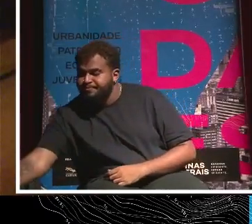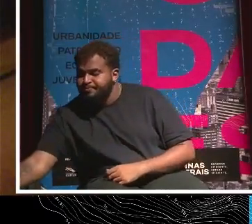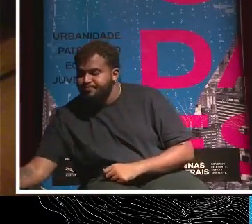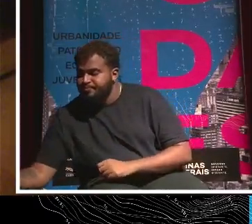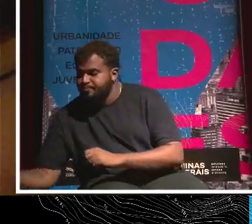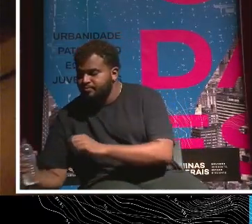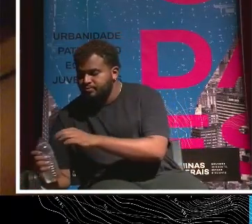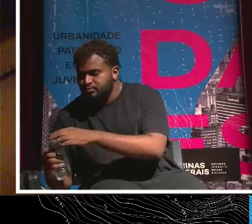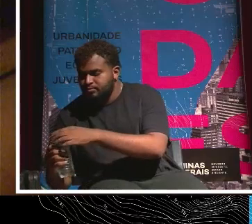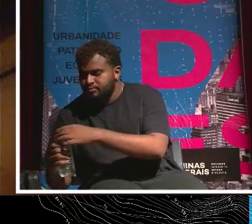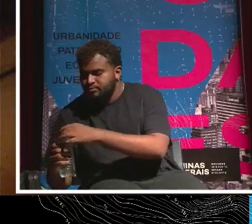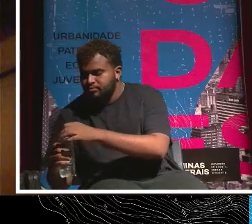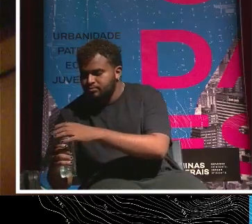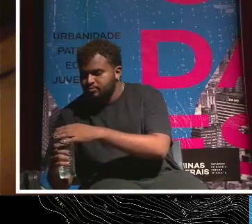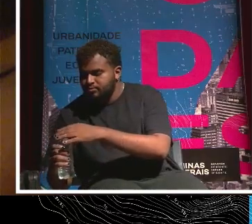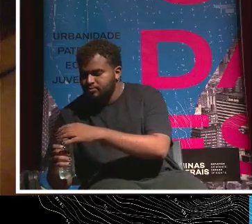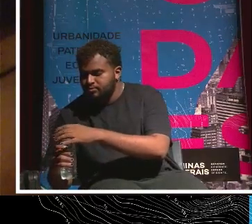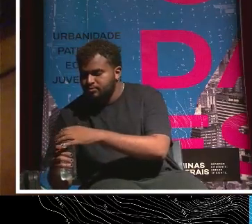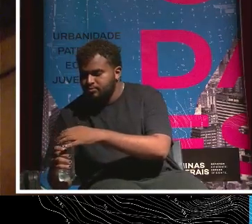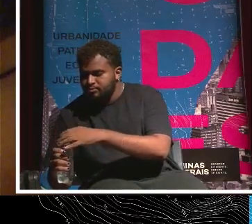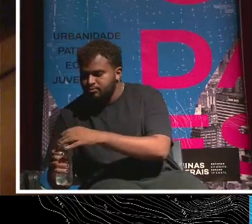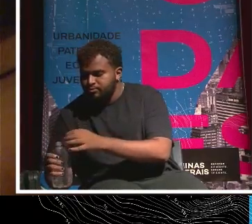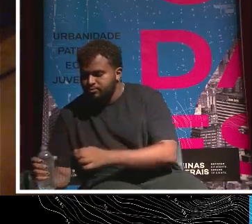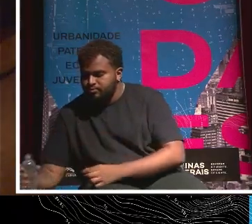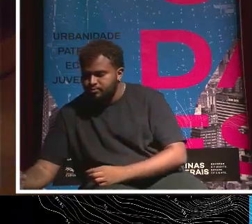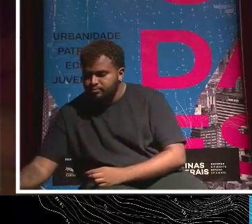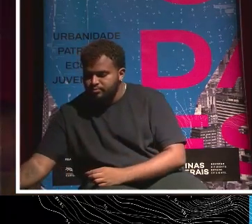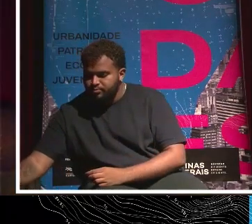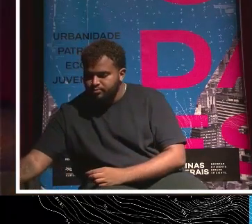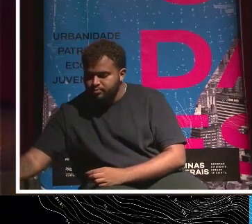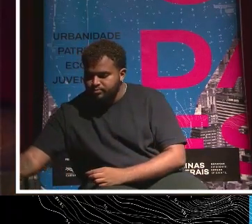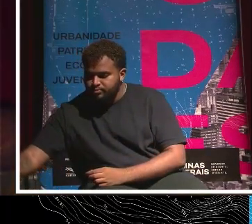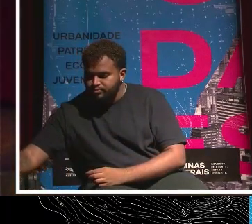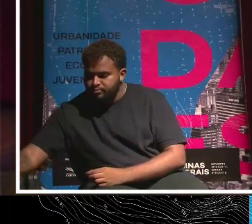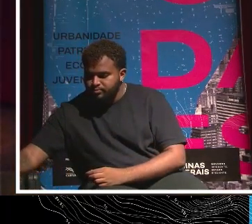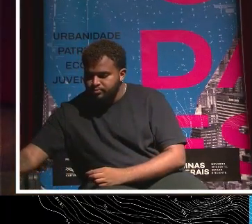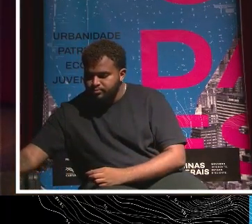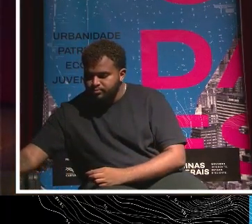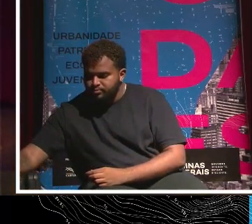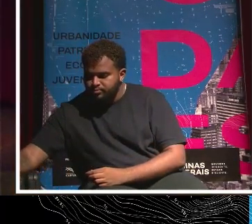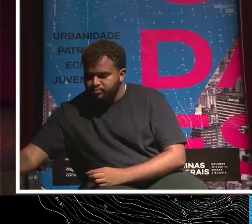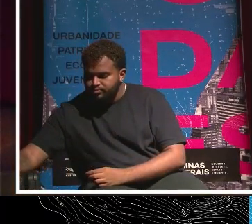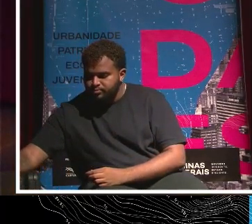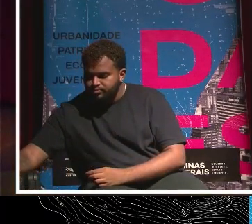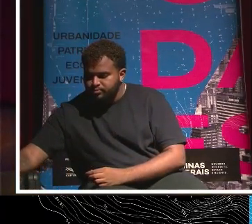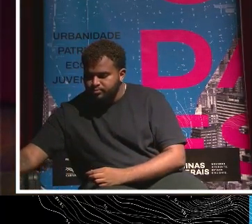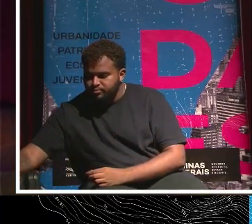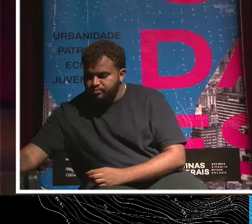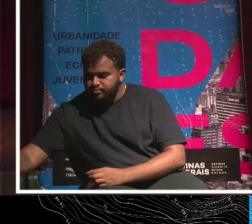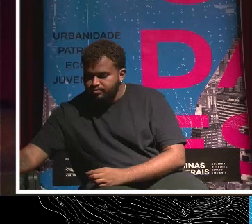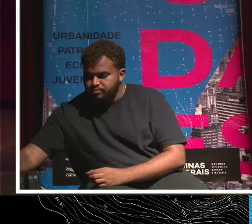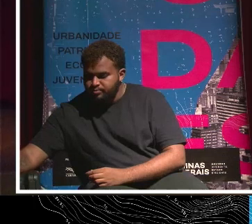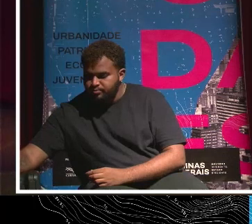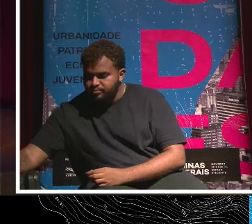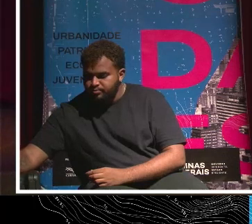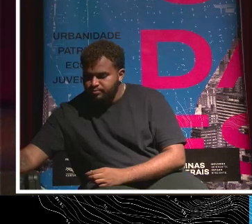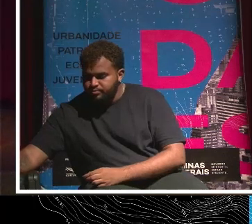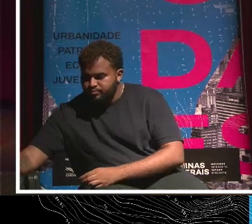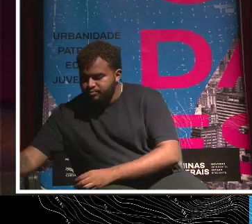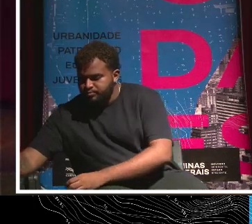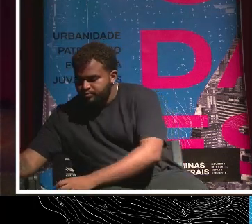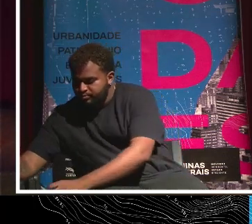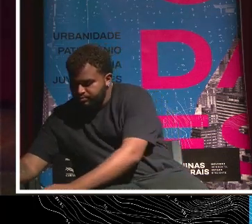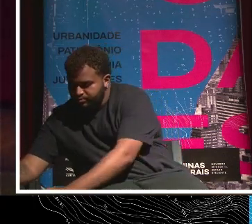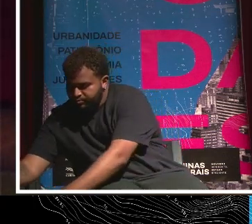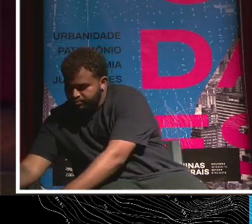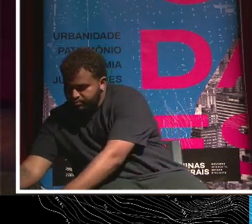de tratar o fazer cultural nos territórios, né, acho que casa bem com o que a Roberta comentou,